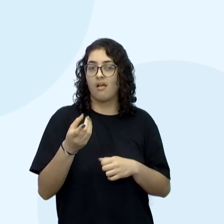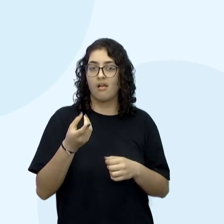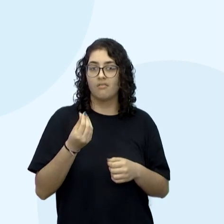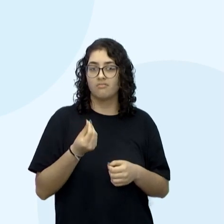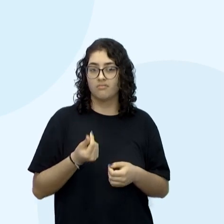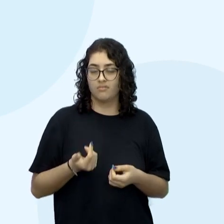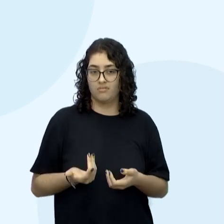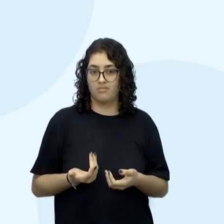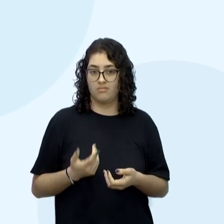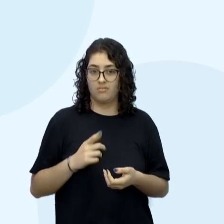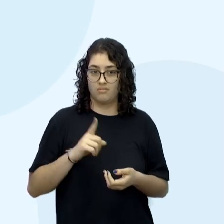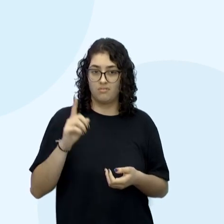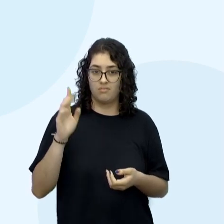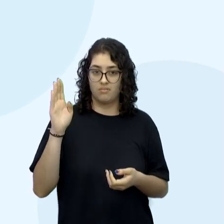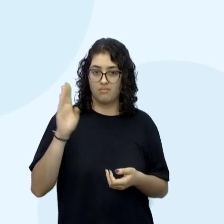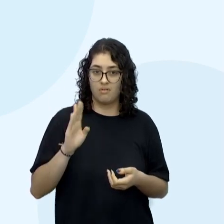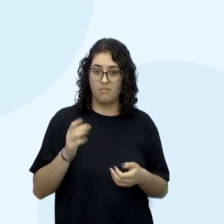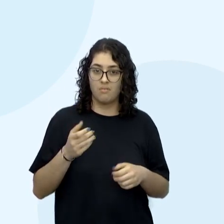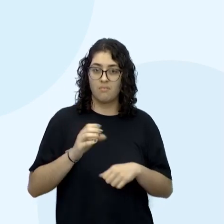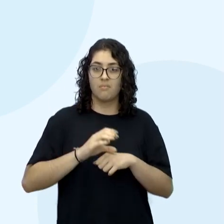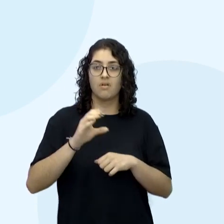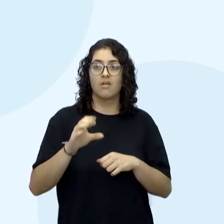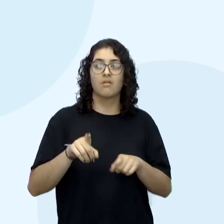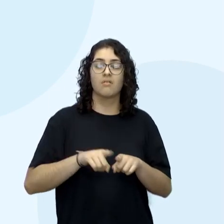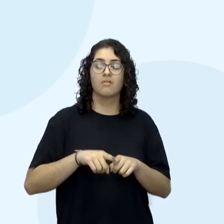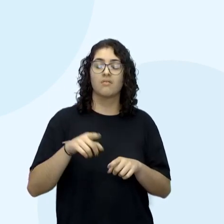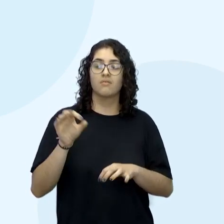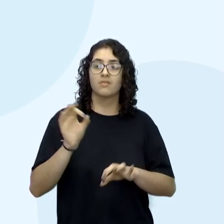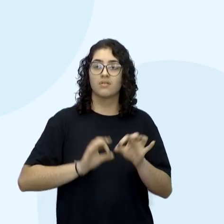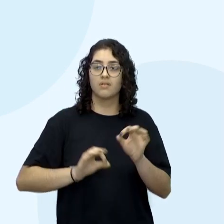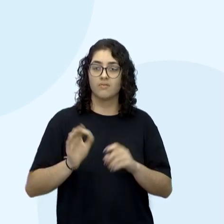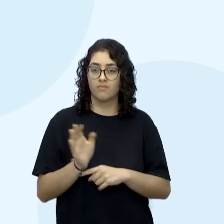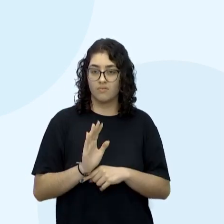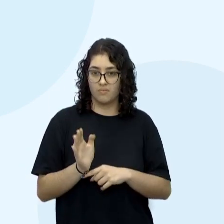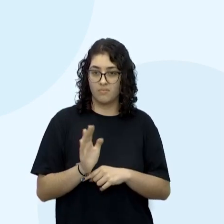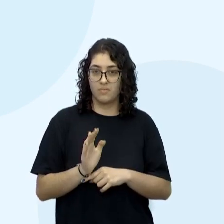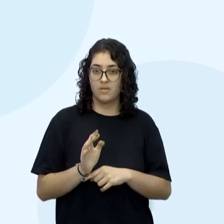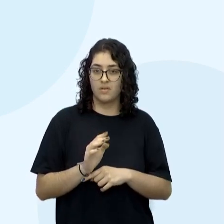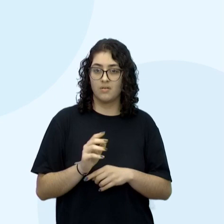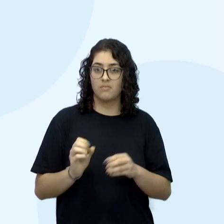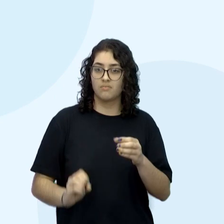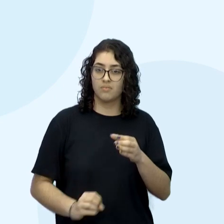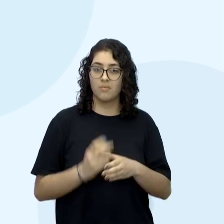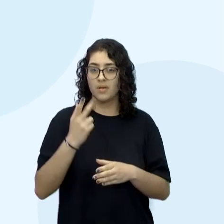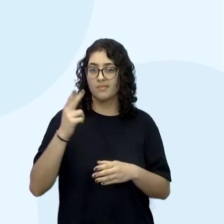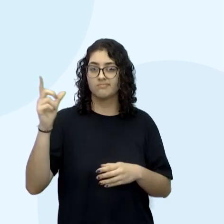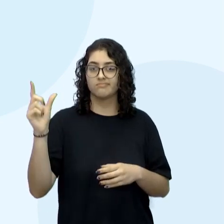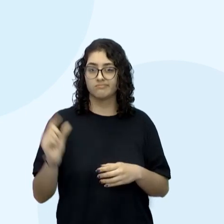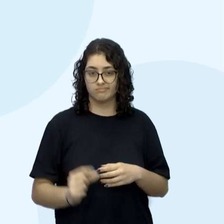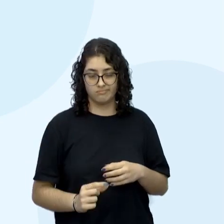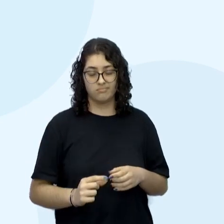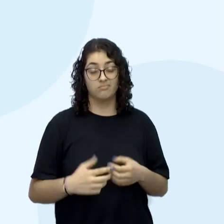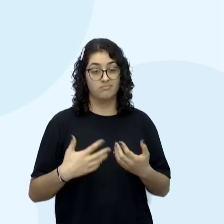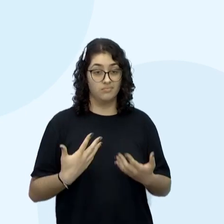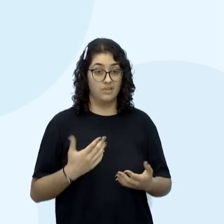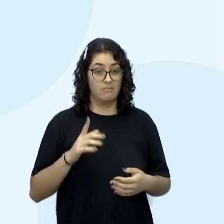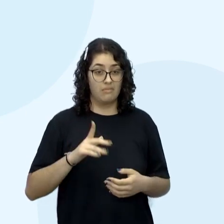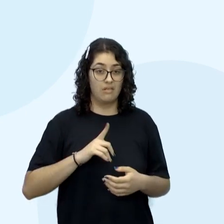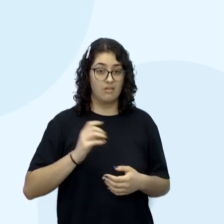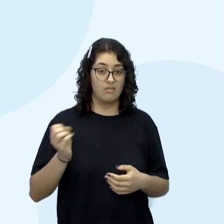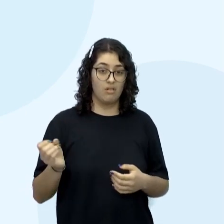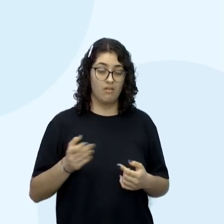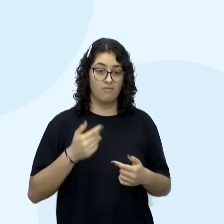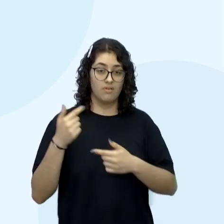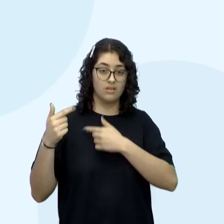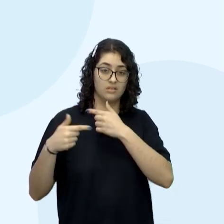que o consumidor brasileiro possa ir ao cinema e para produzir filmes. A produção volta a cair. Apesar de tudo, surge uma nova geração